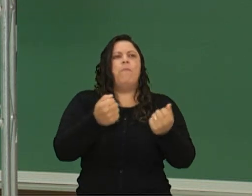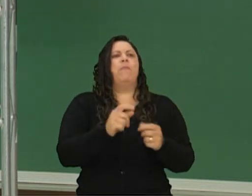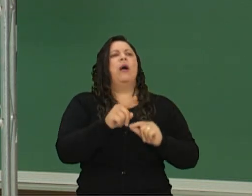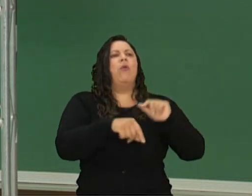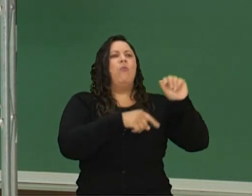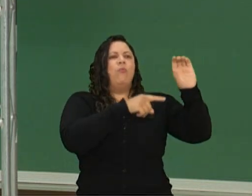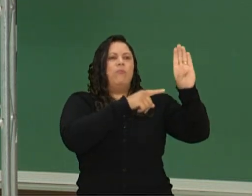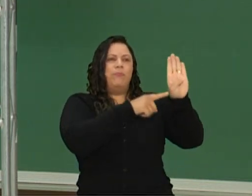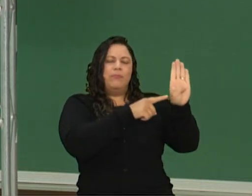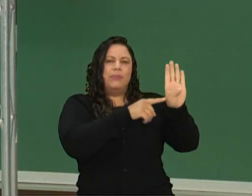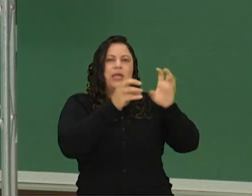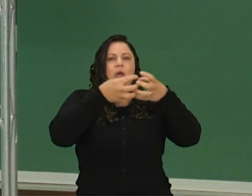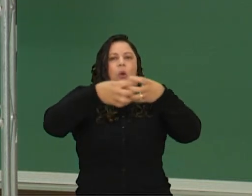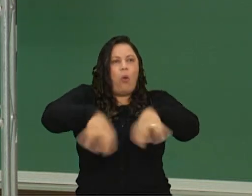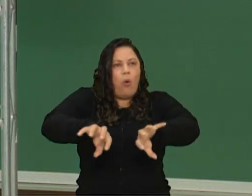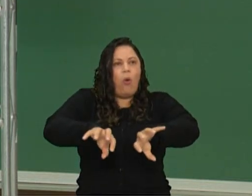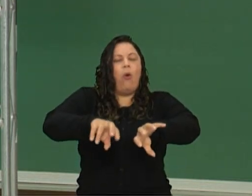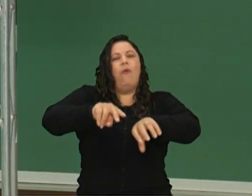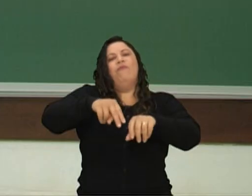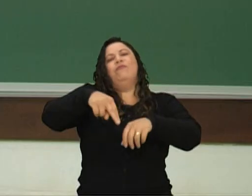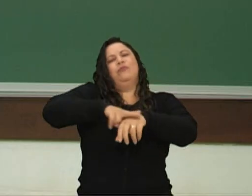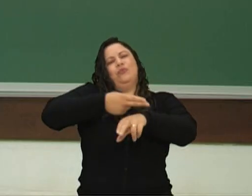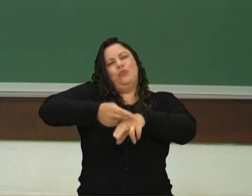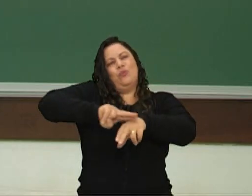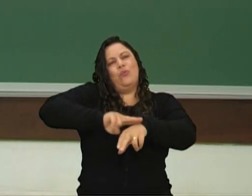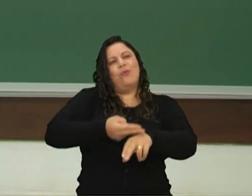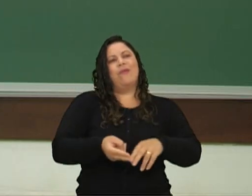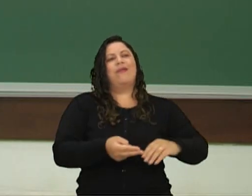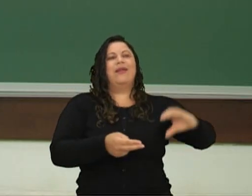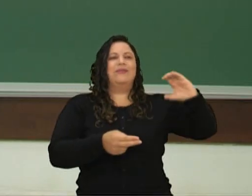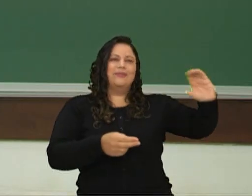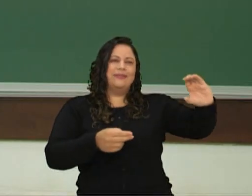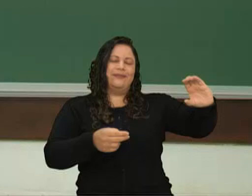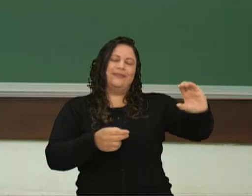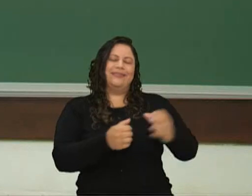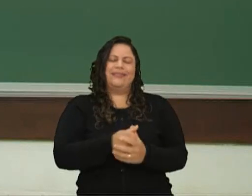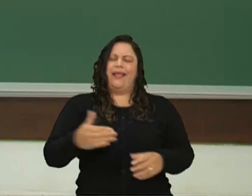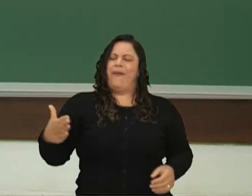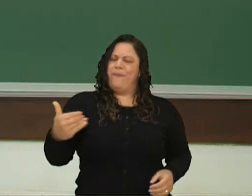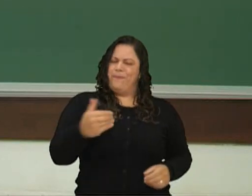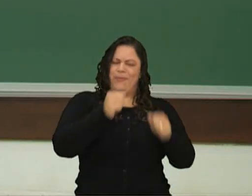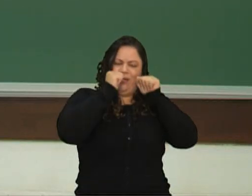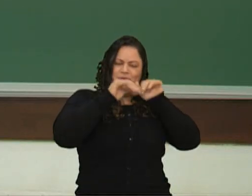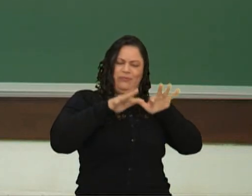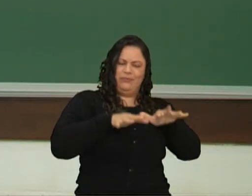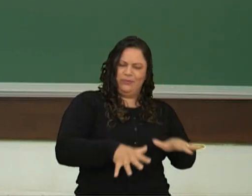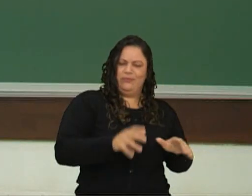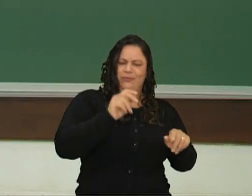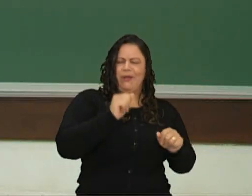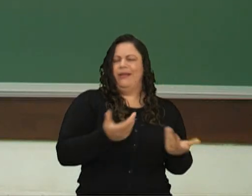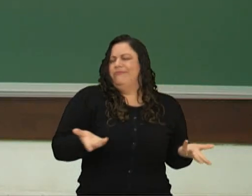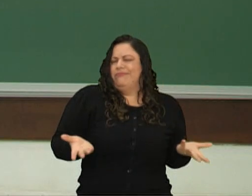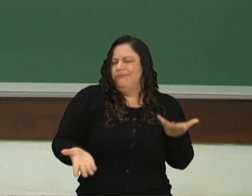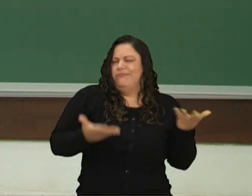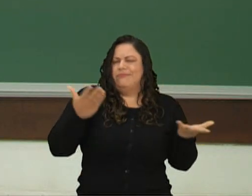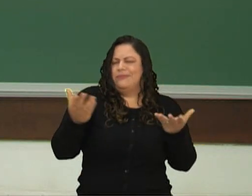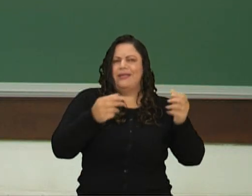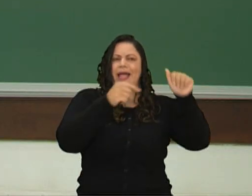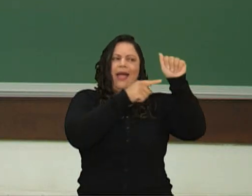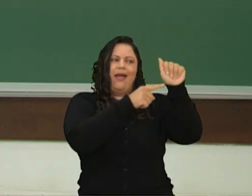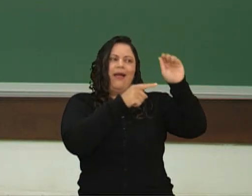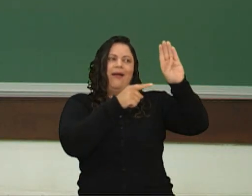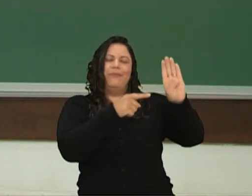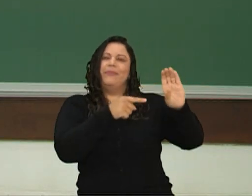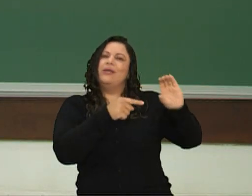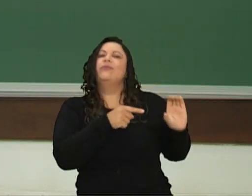ou C? Vamos dar um tempo para vocês copiarem as alternativas, escolherem qual a questão que